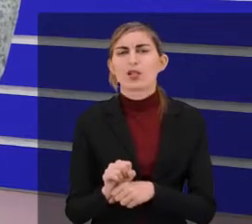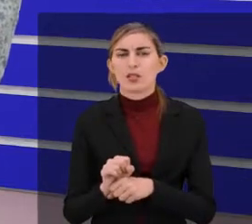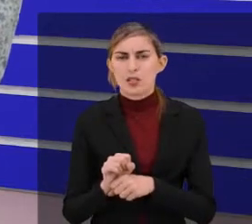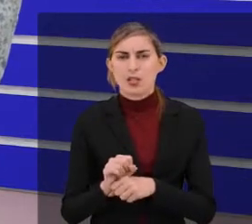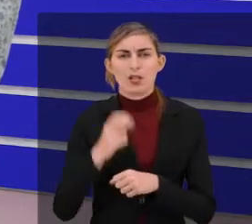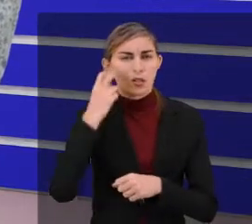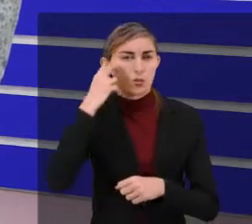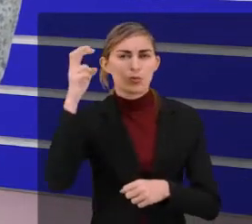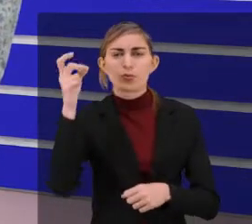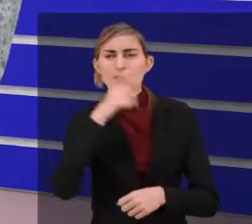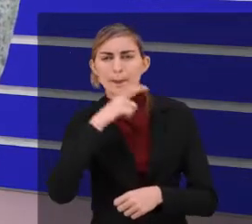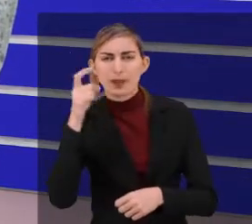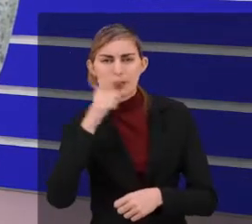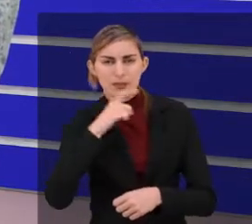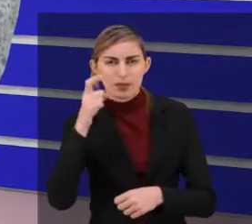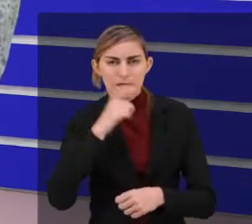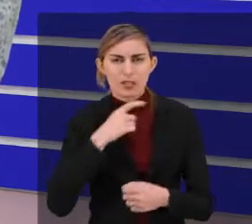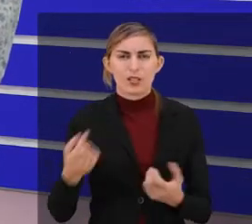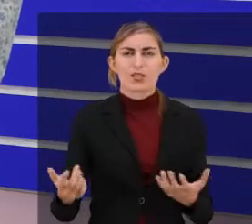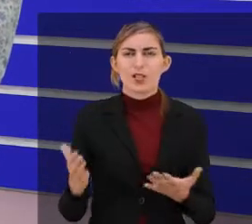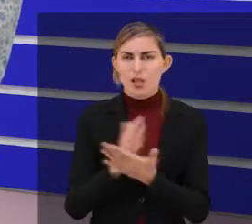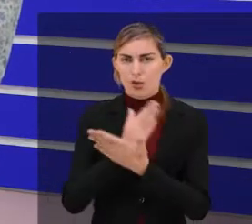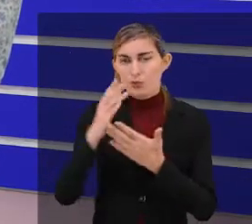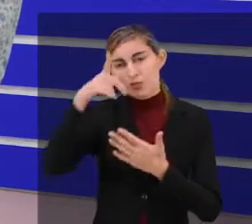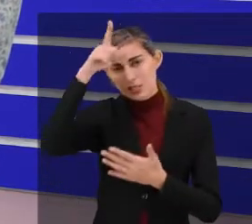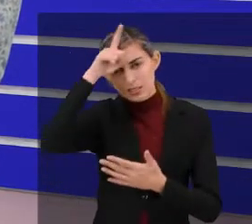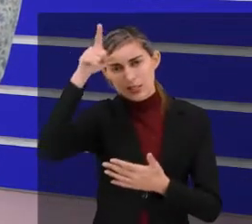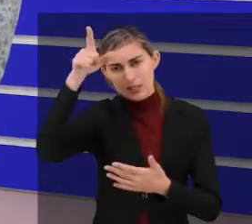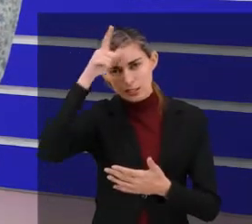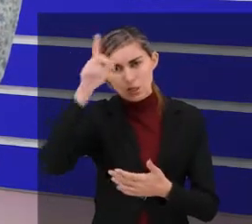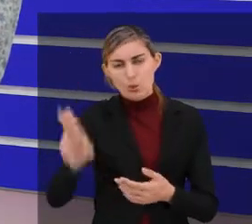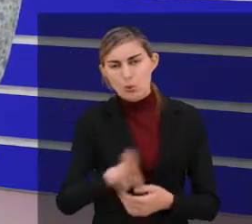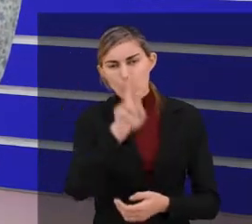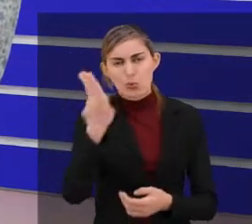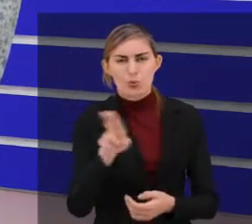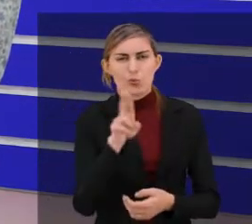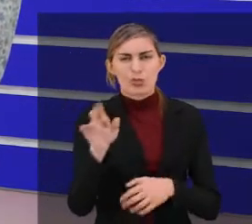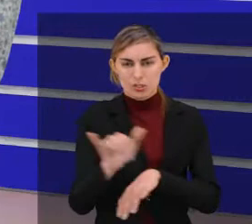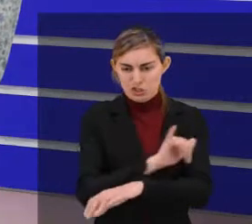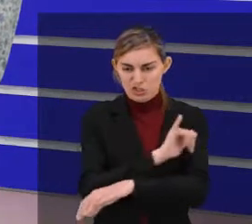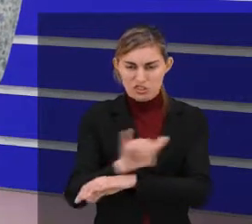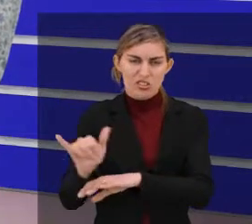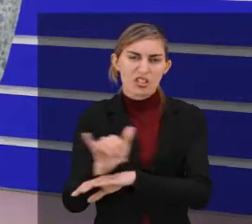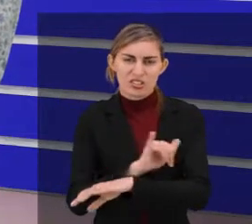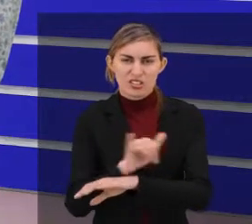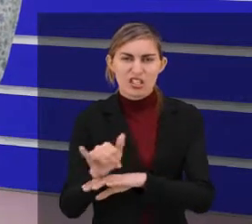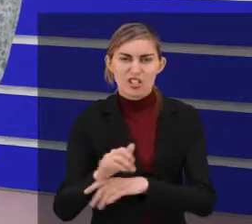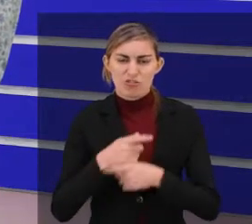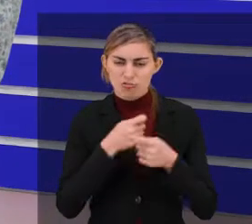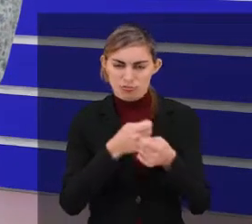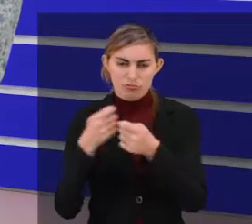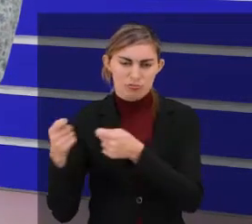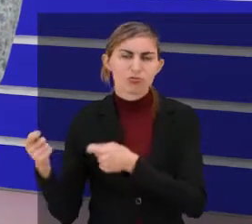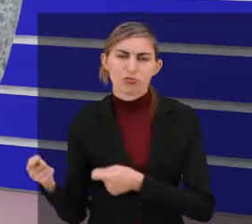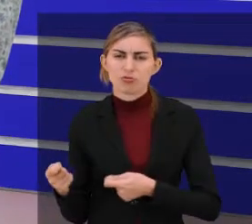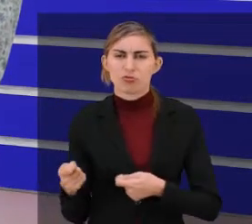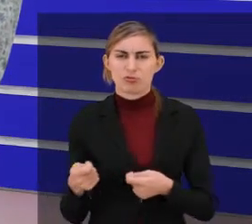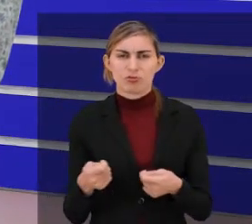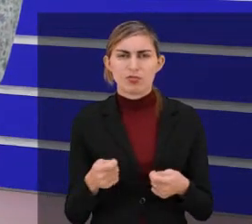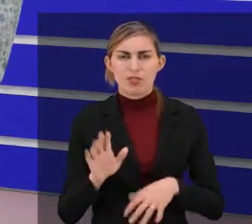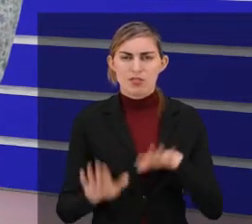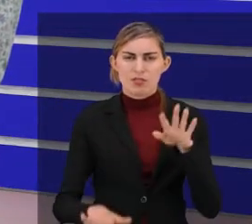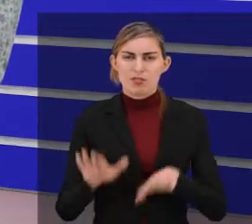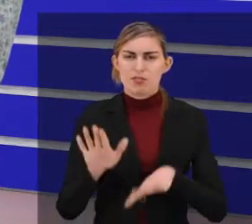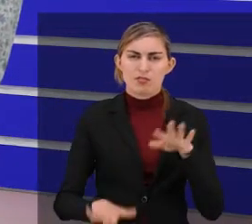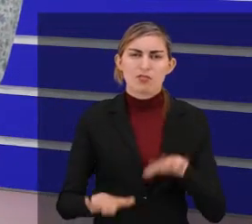a cultura da mentira, né? Alguns líderes, eles utilizam dessa estratégia, tentando muitas